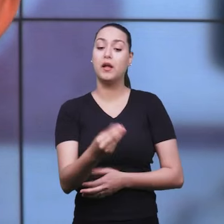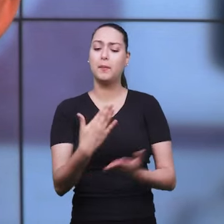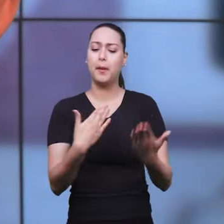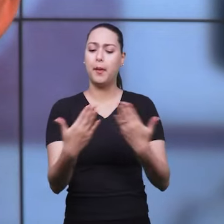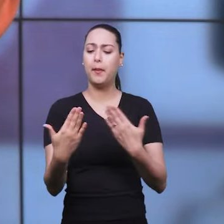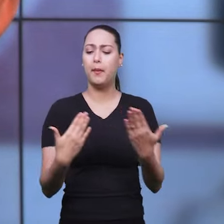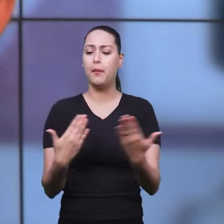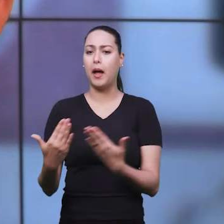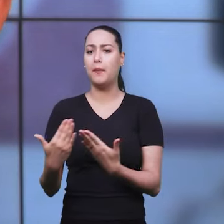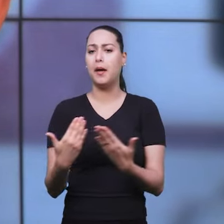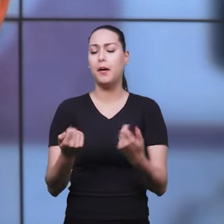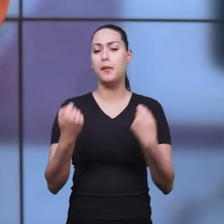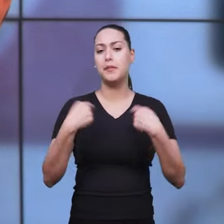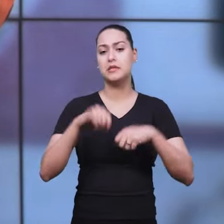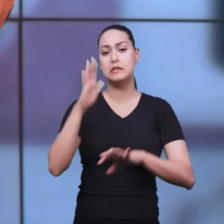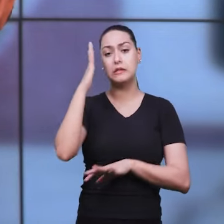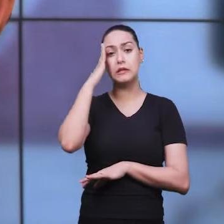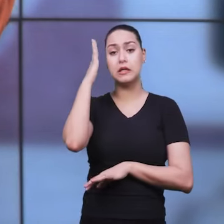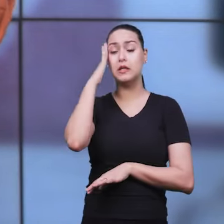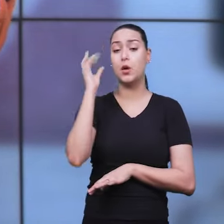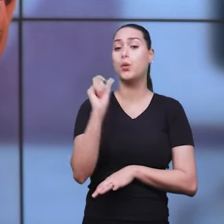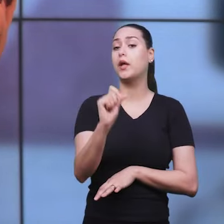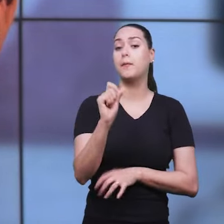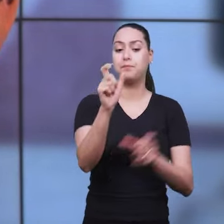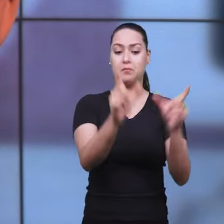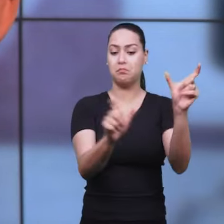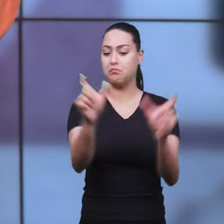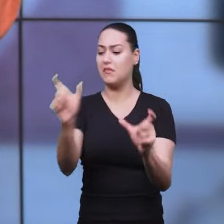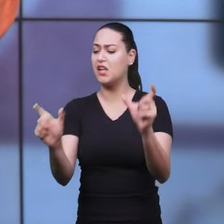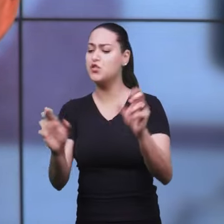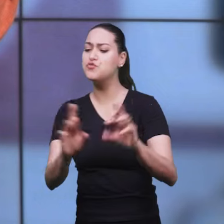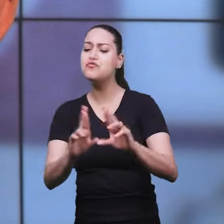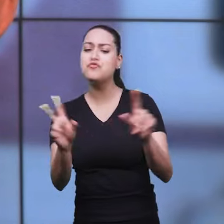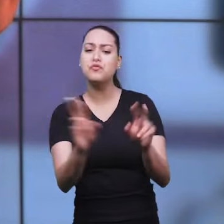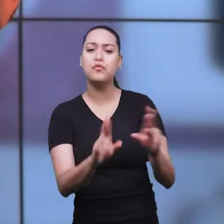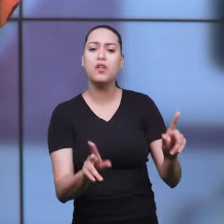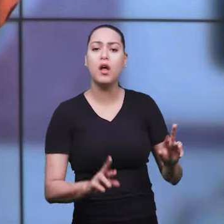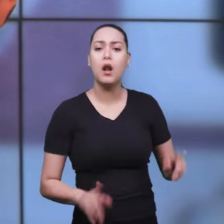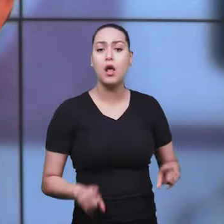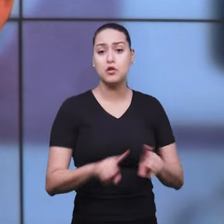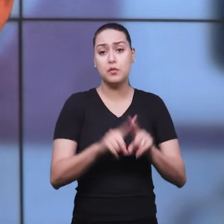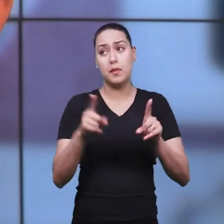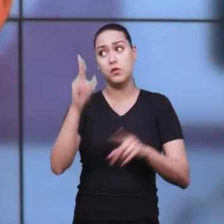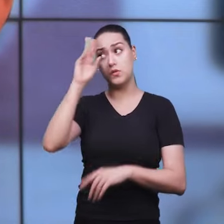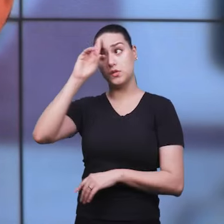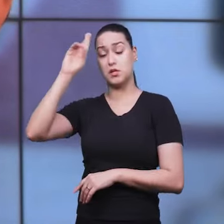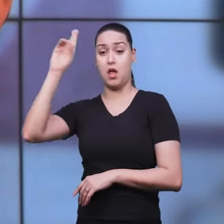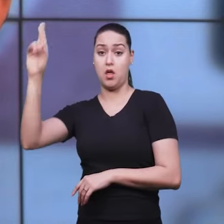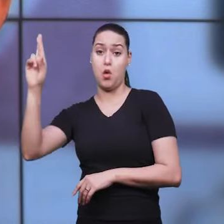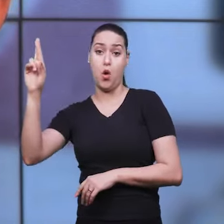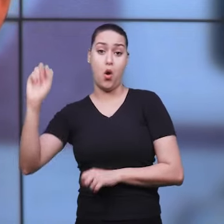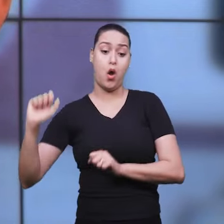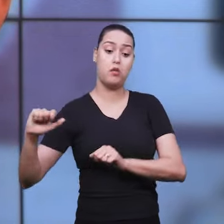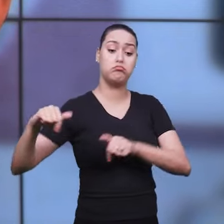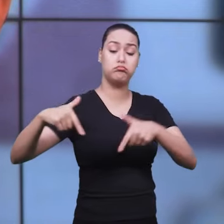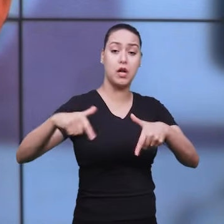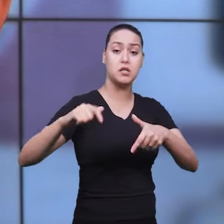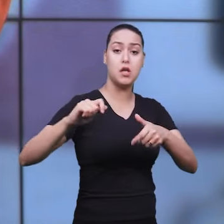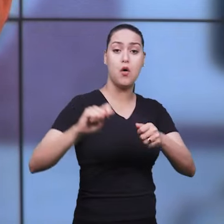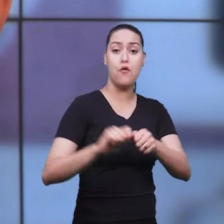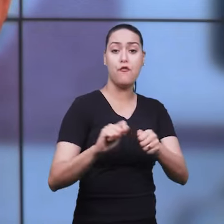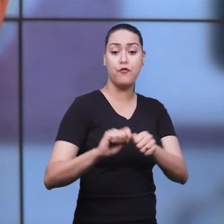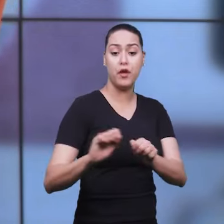eles compreendam que, embora sejamos diferentes uns dos outros, o Senhor nos fez para viver a